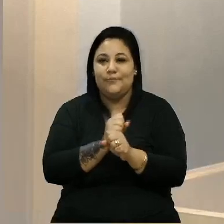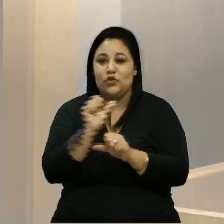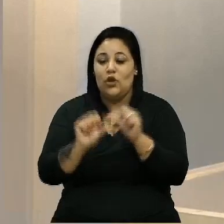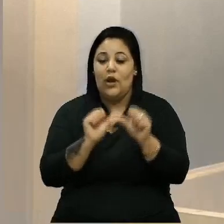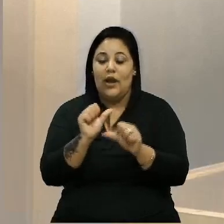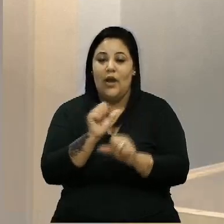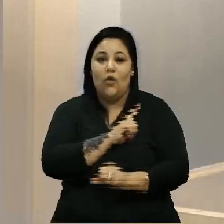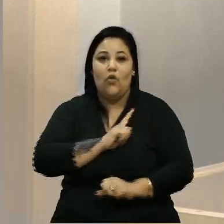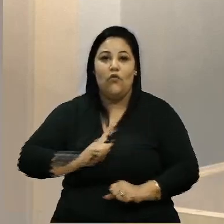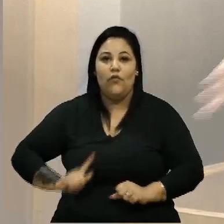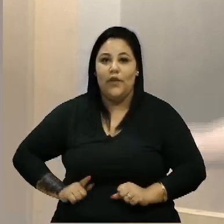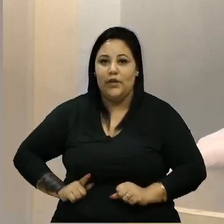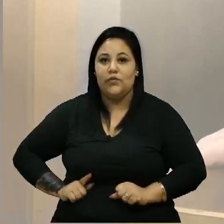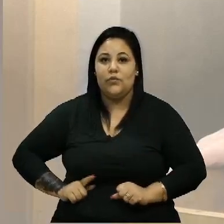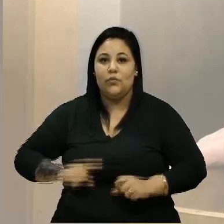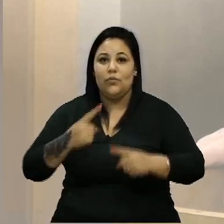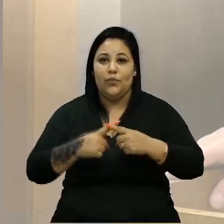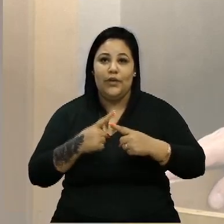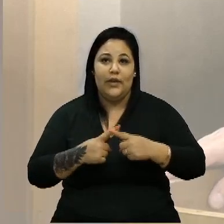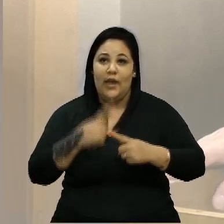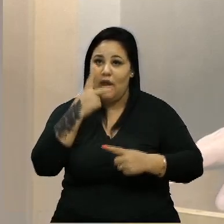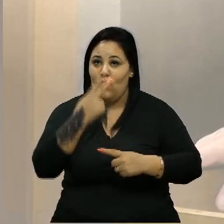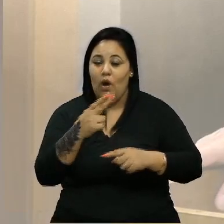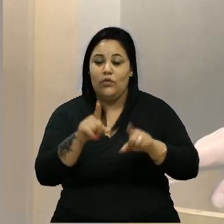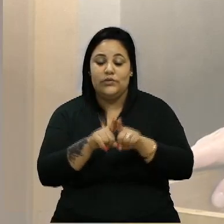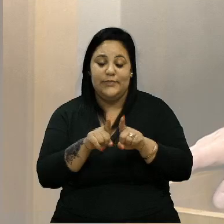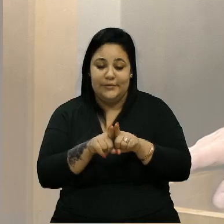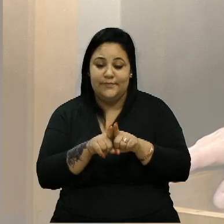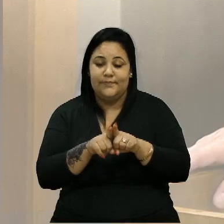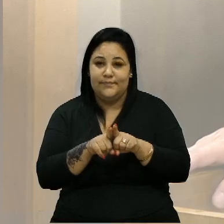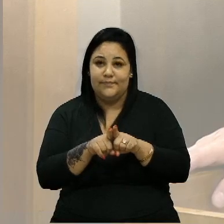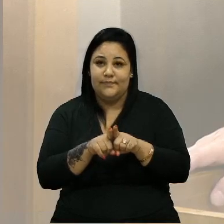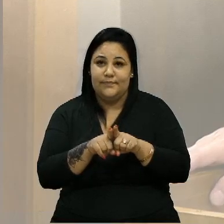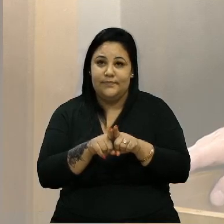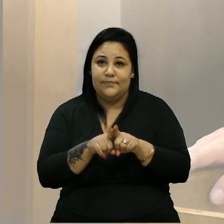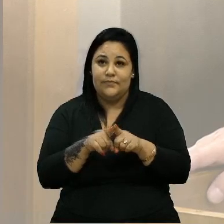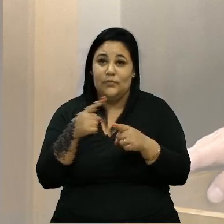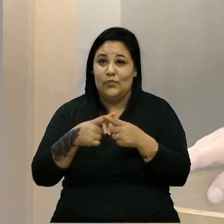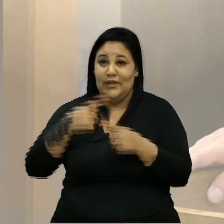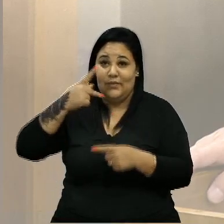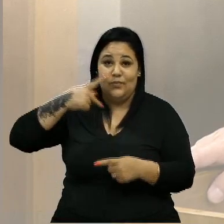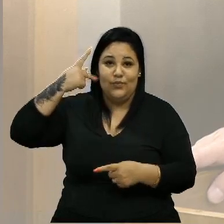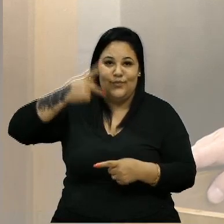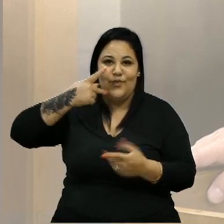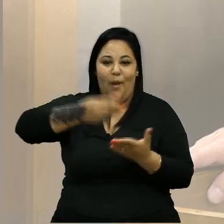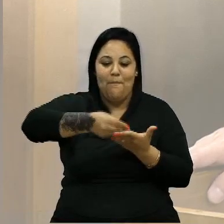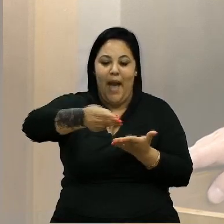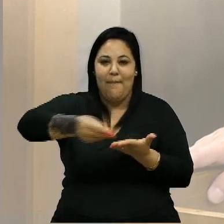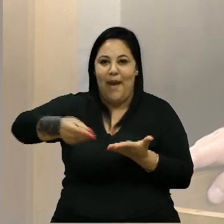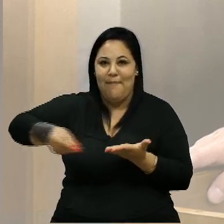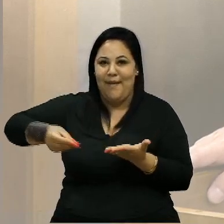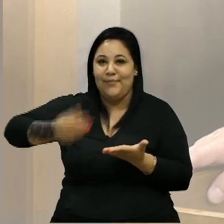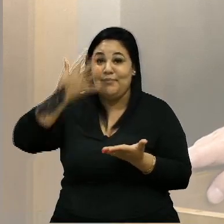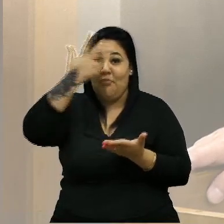que é o mesmo governo, que é uma sucessão, né? Na campanha política era bonito os folders, os cartazes,